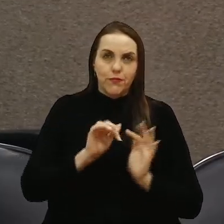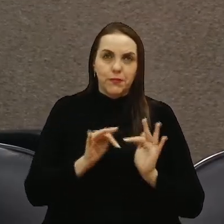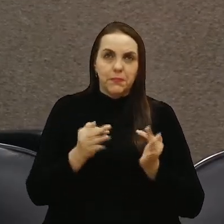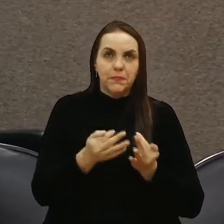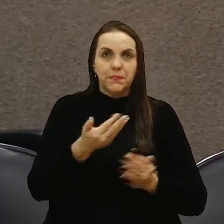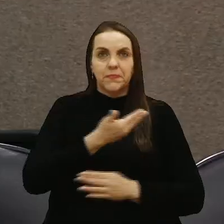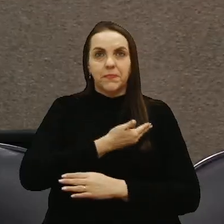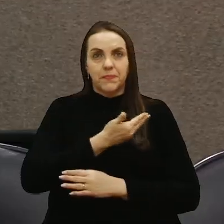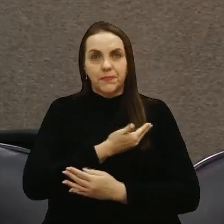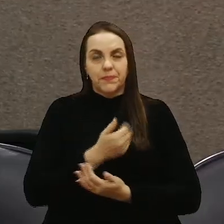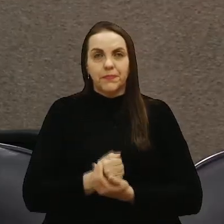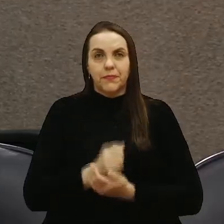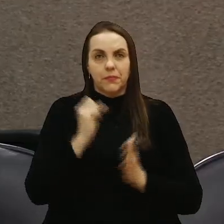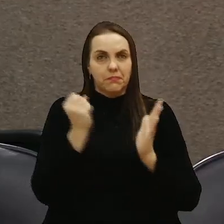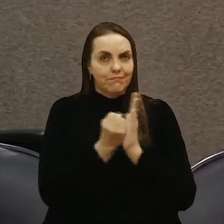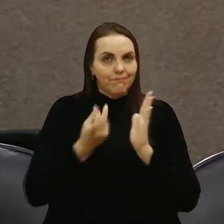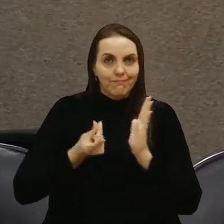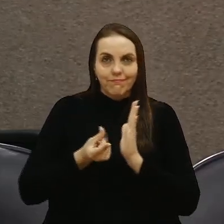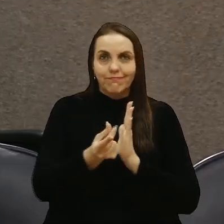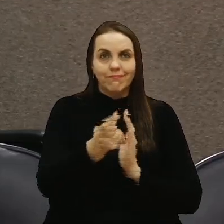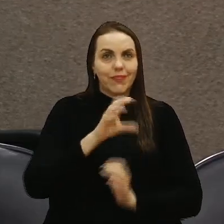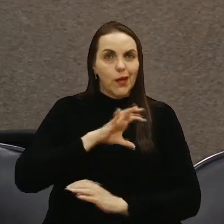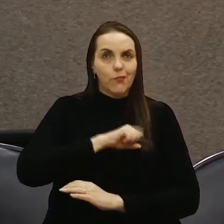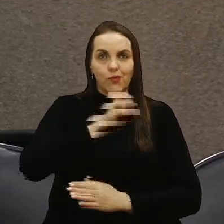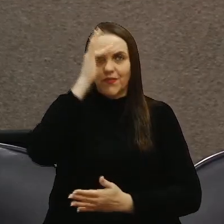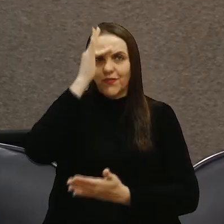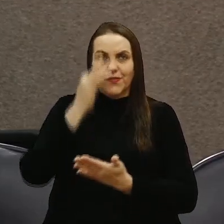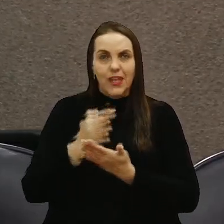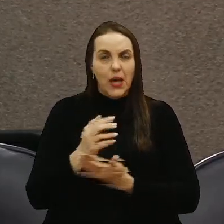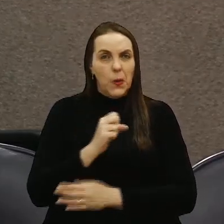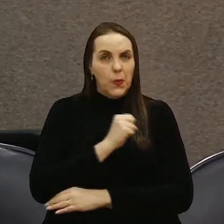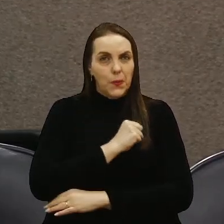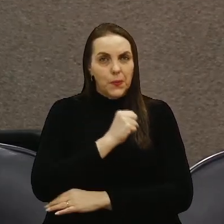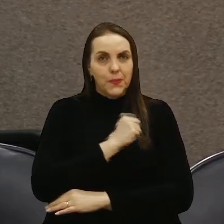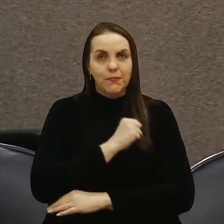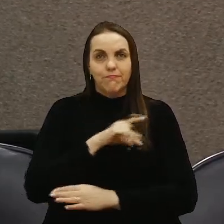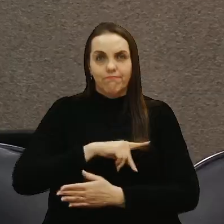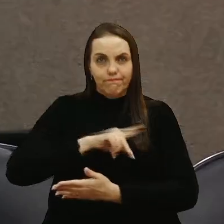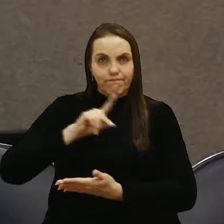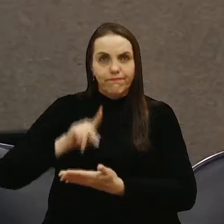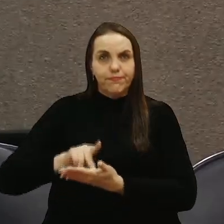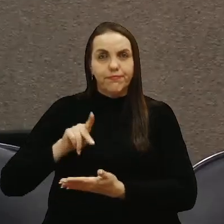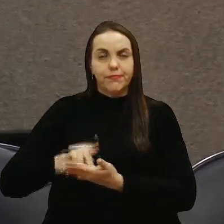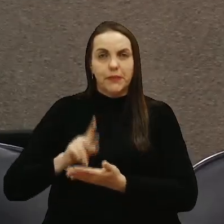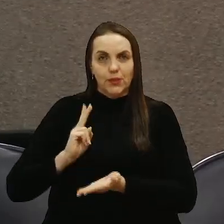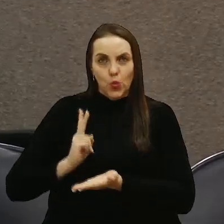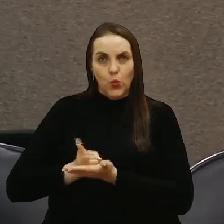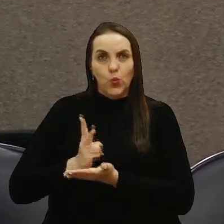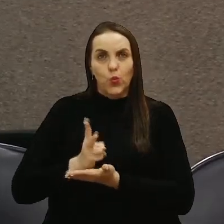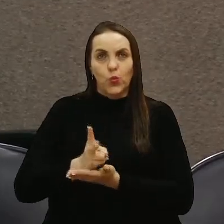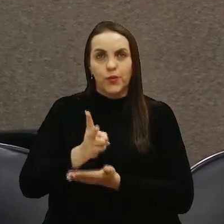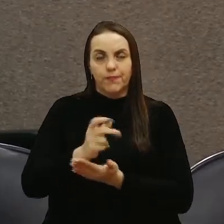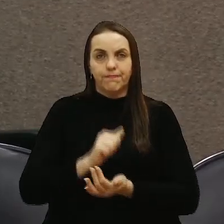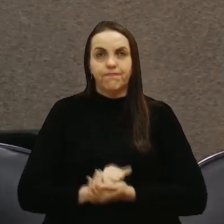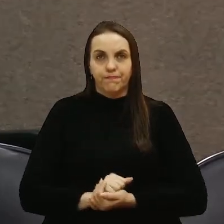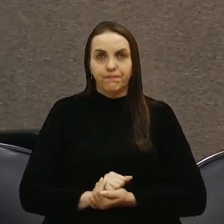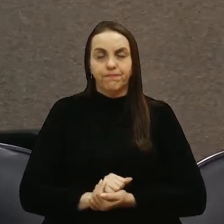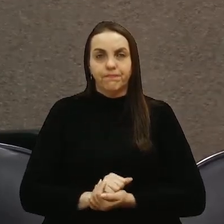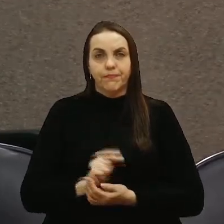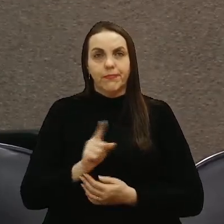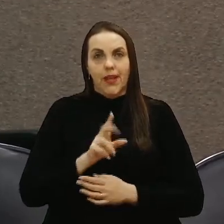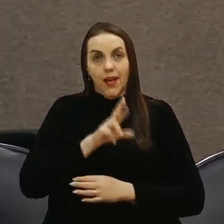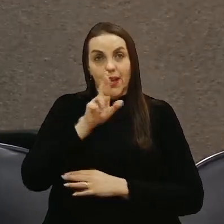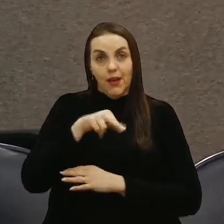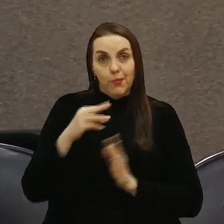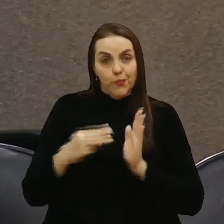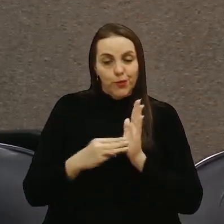amigos, deixando um legado de amor, fé, humildade, honestidade e perseverança. São essas as